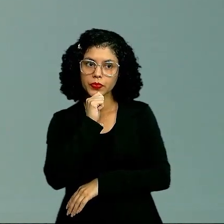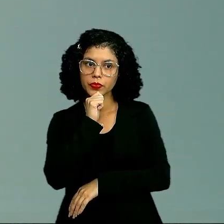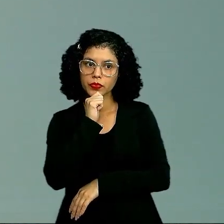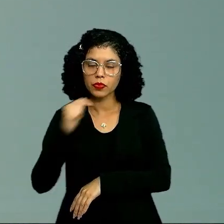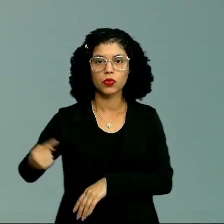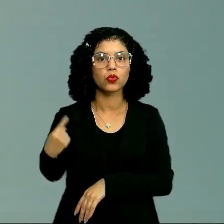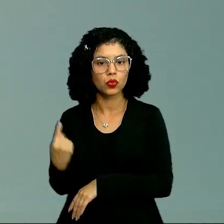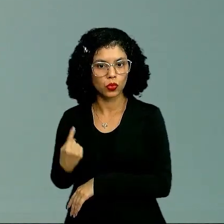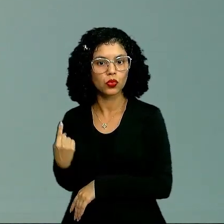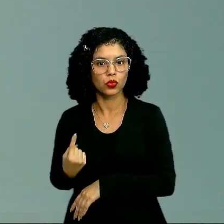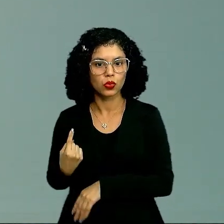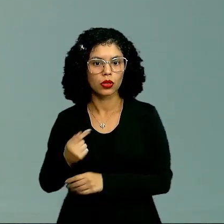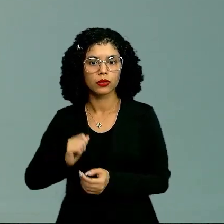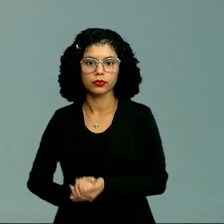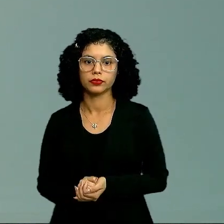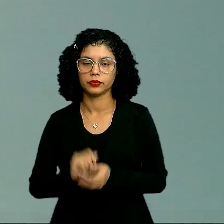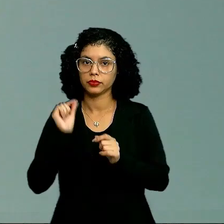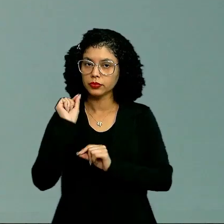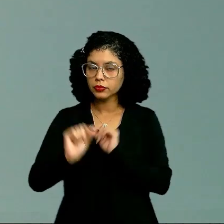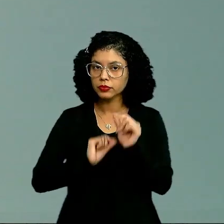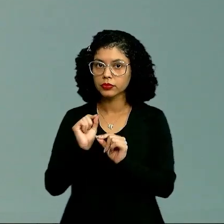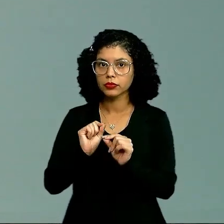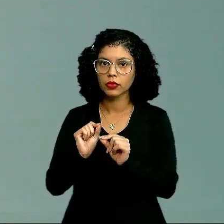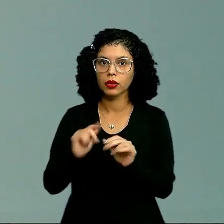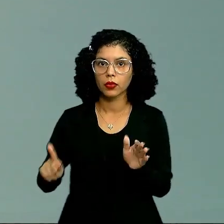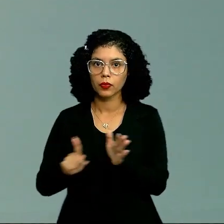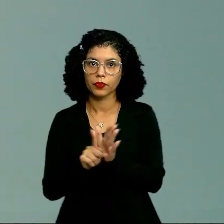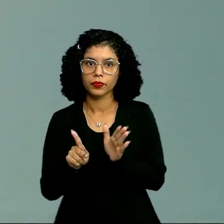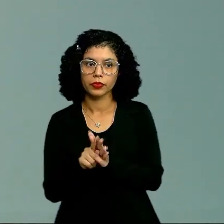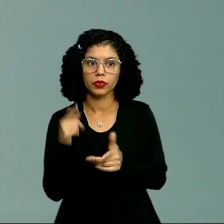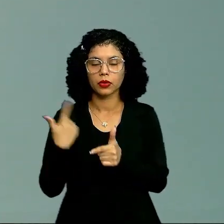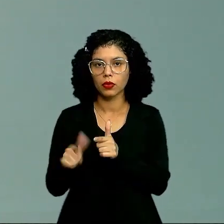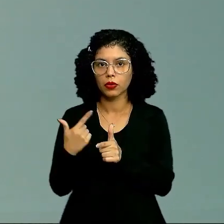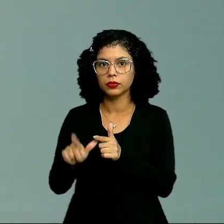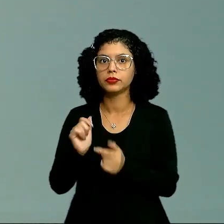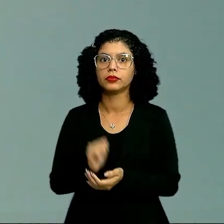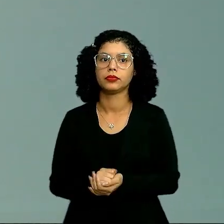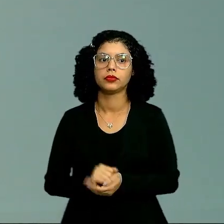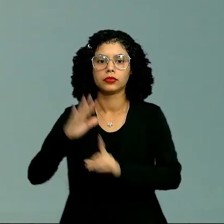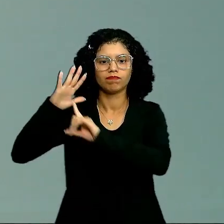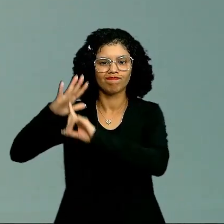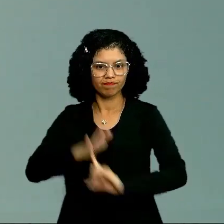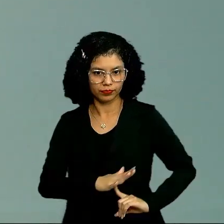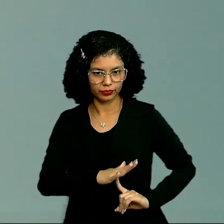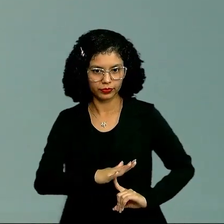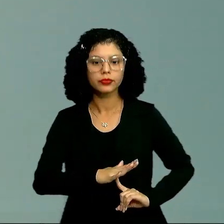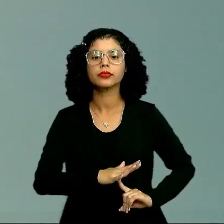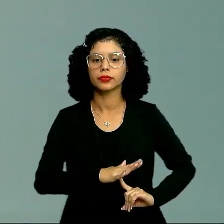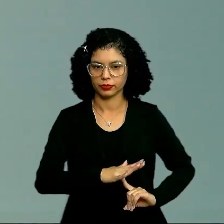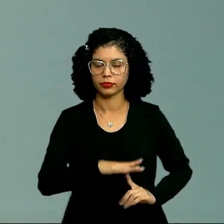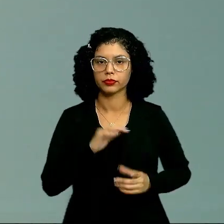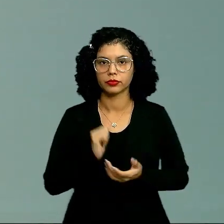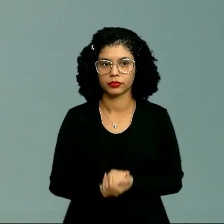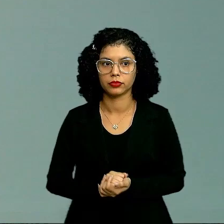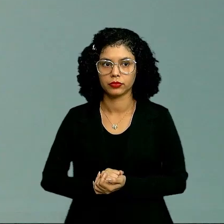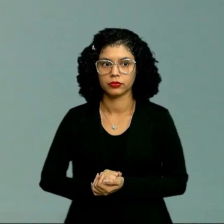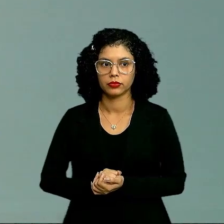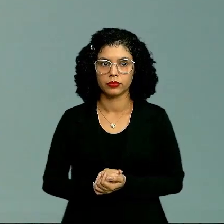um isolamento, e aí eles estão envoltos numa situação de depressão, em uma situação